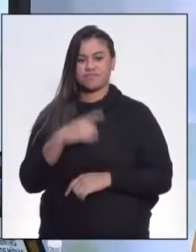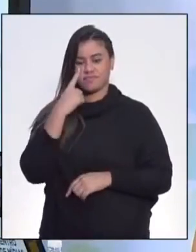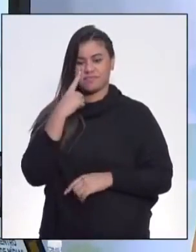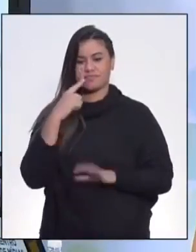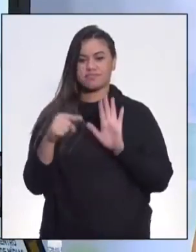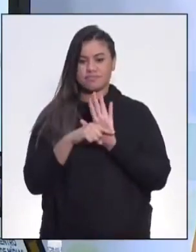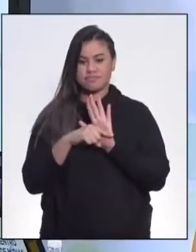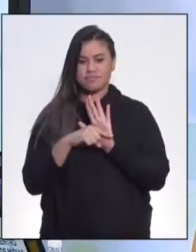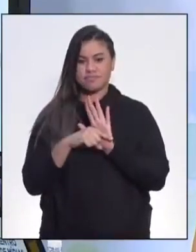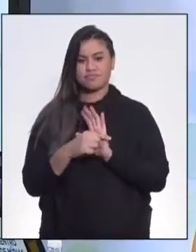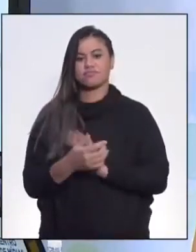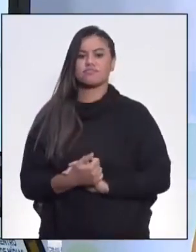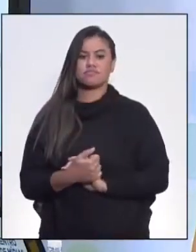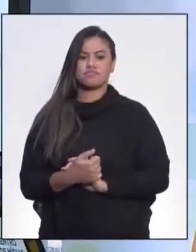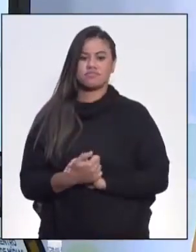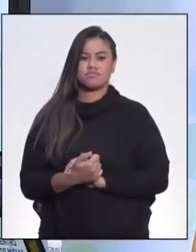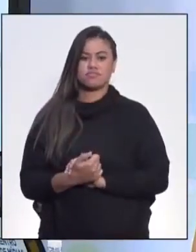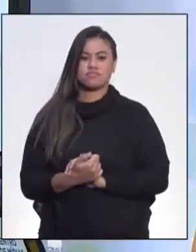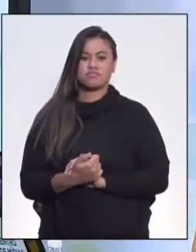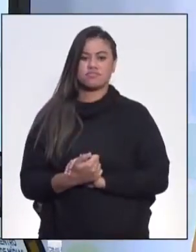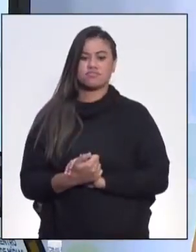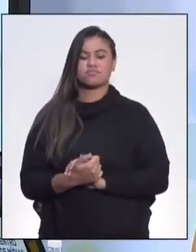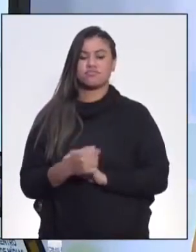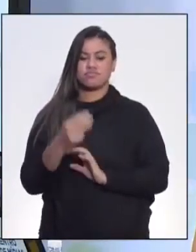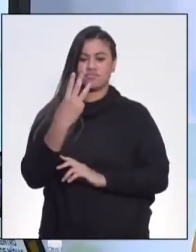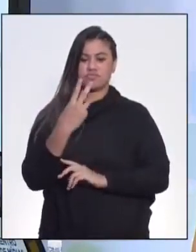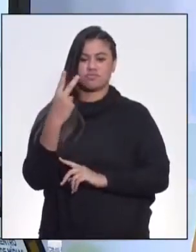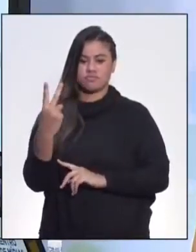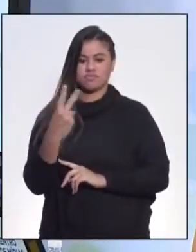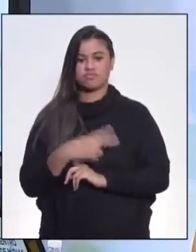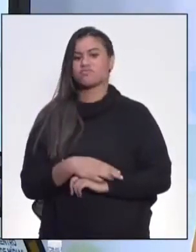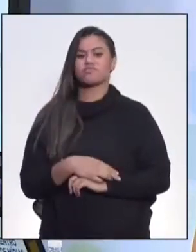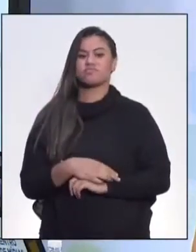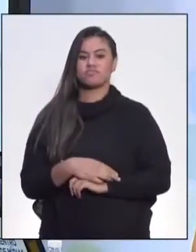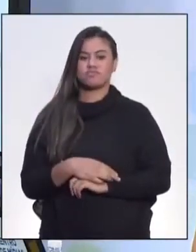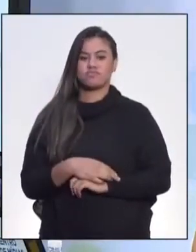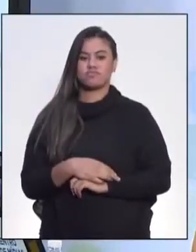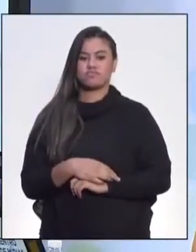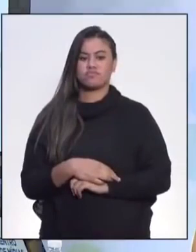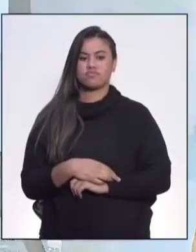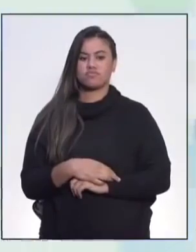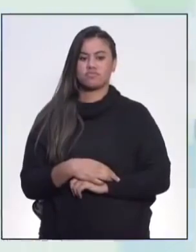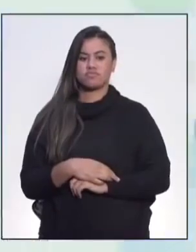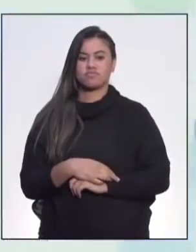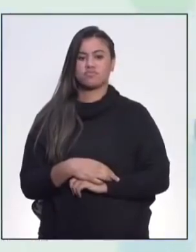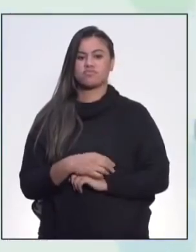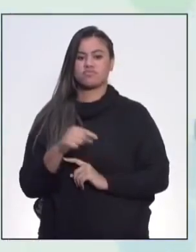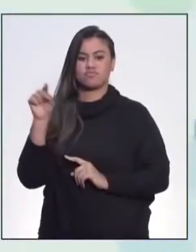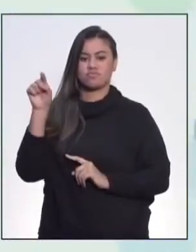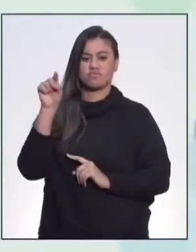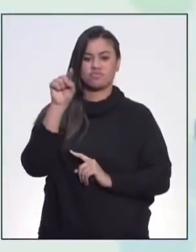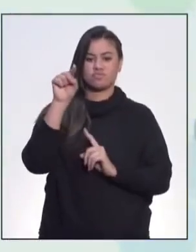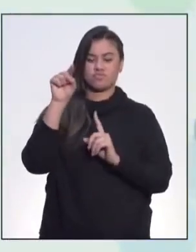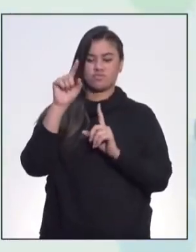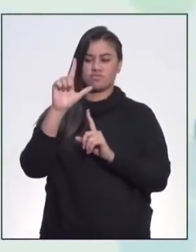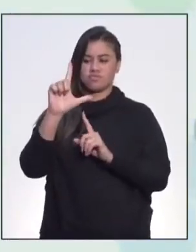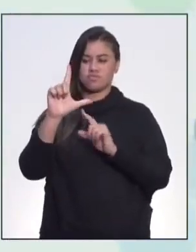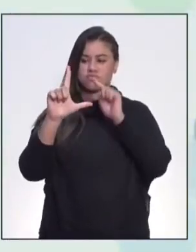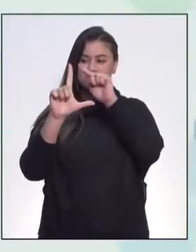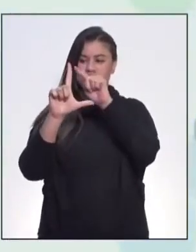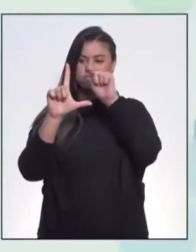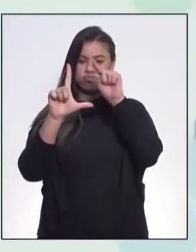sim, em cima do eixo. E aqui vai cruzar no 32. Então, eu tenho que imaginar que na direção desse menos 8, a gente vai ter o pinguinho aqui do 32 para